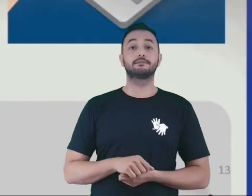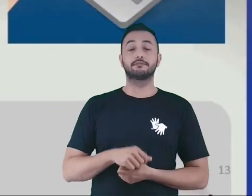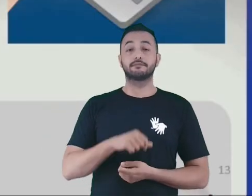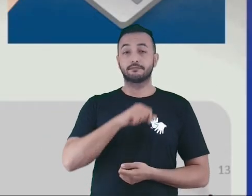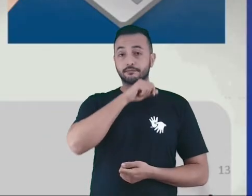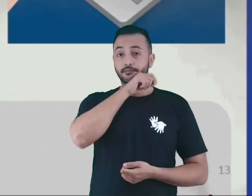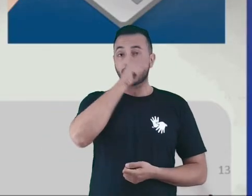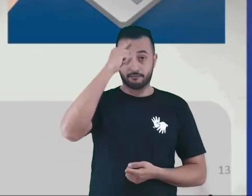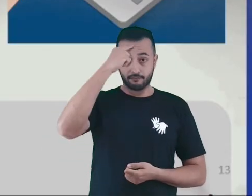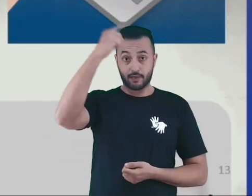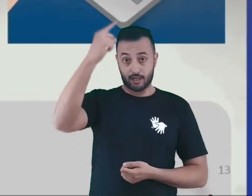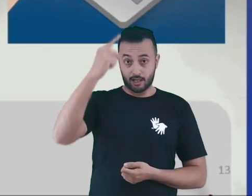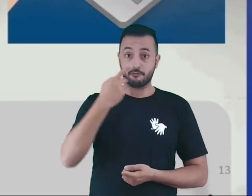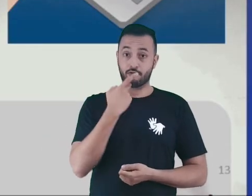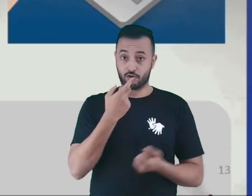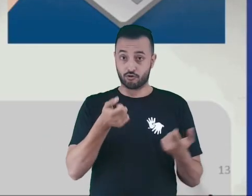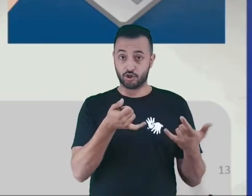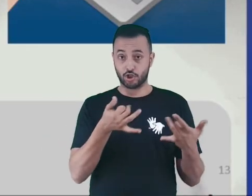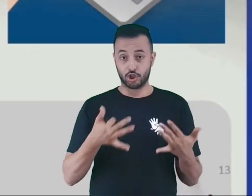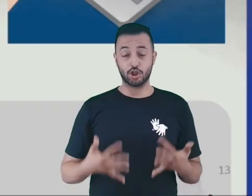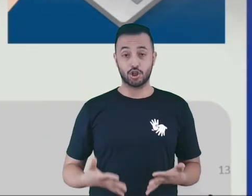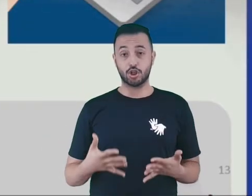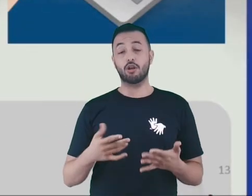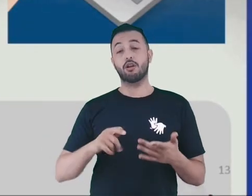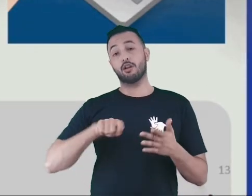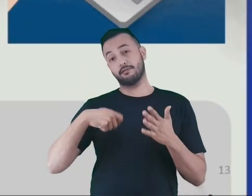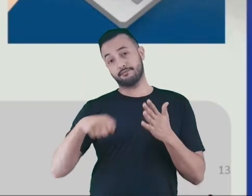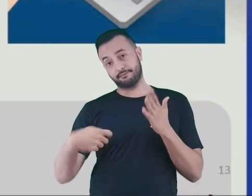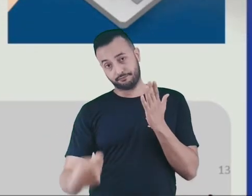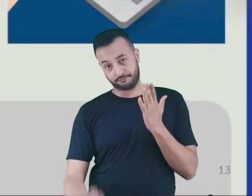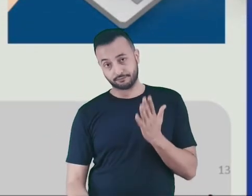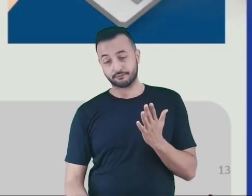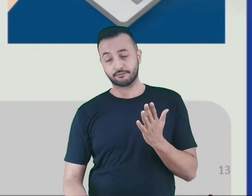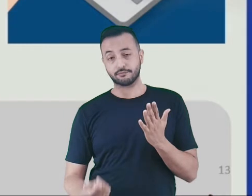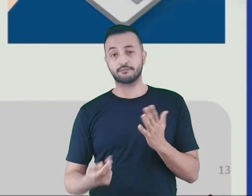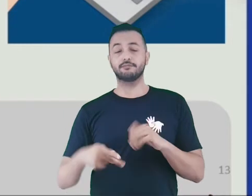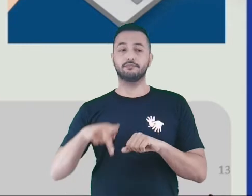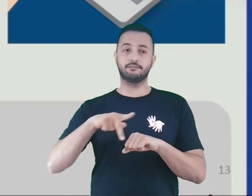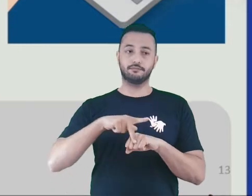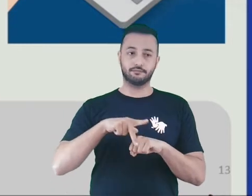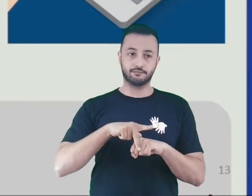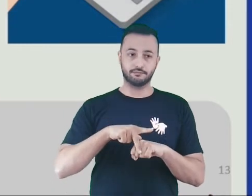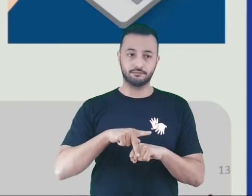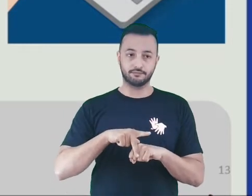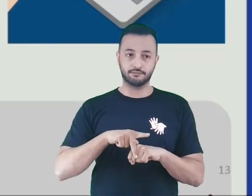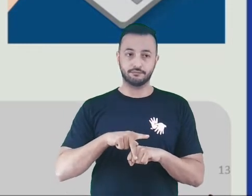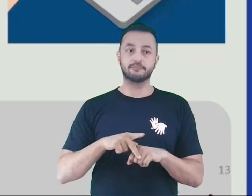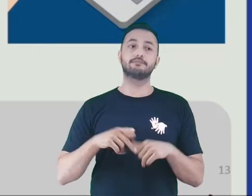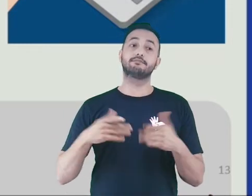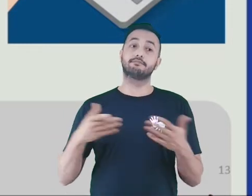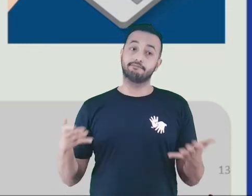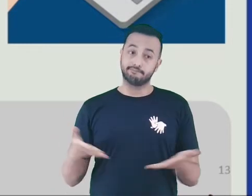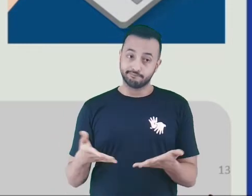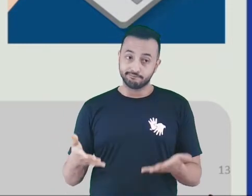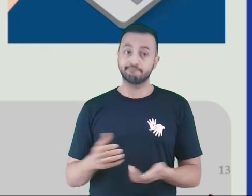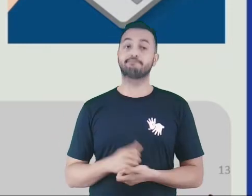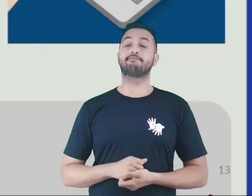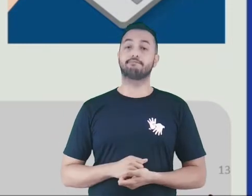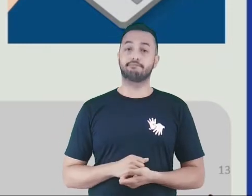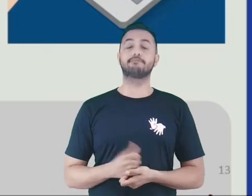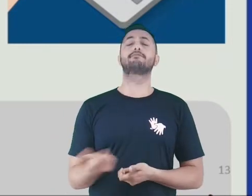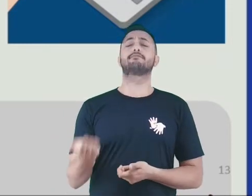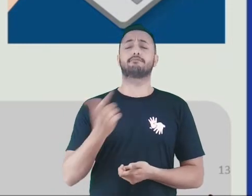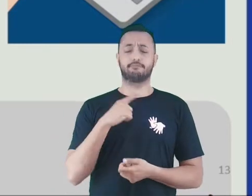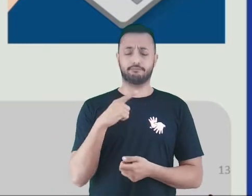lembra que eu falei sobre outras classificações dos pronomes? Chegou a hora. Temos